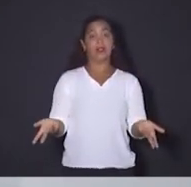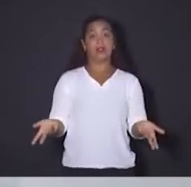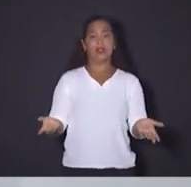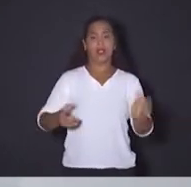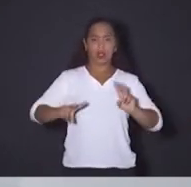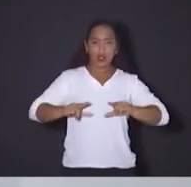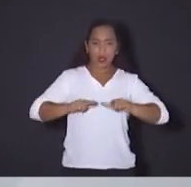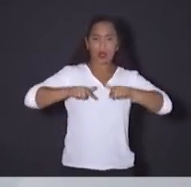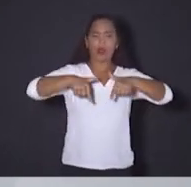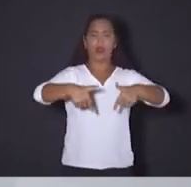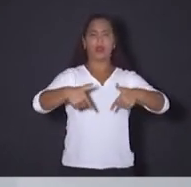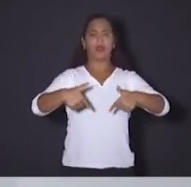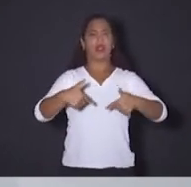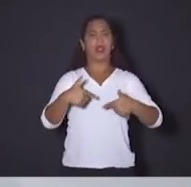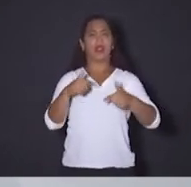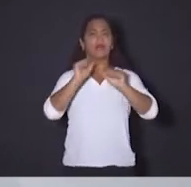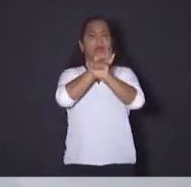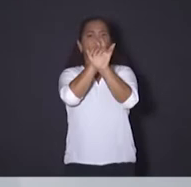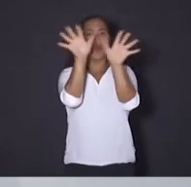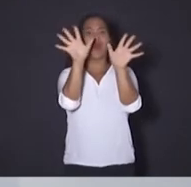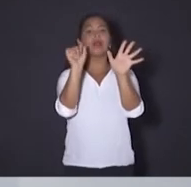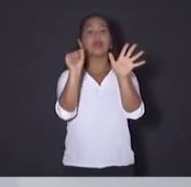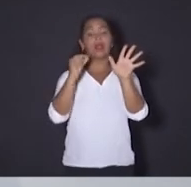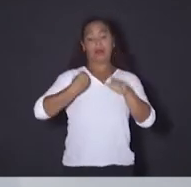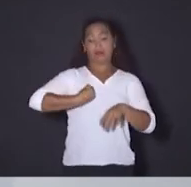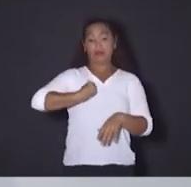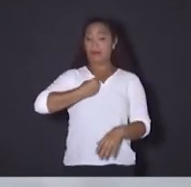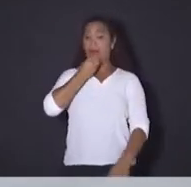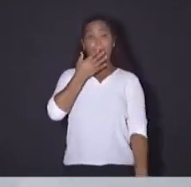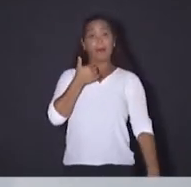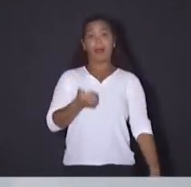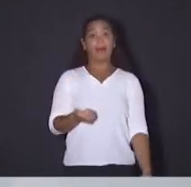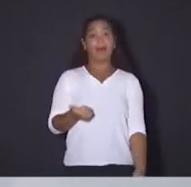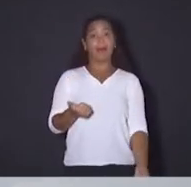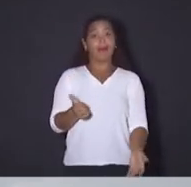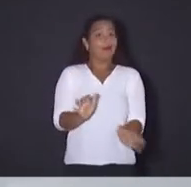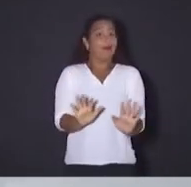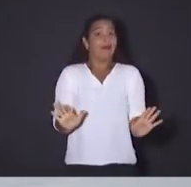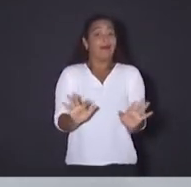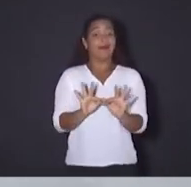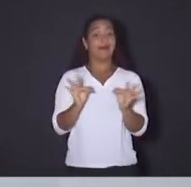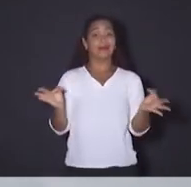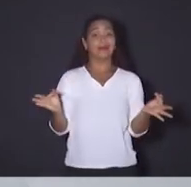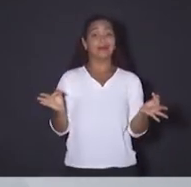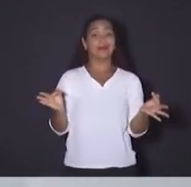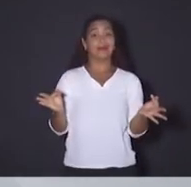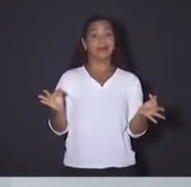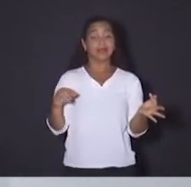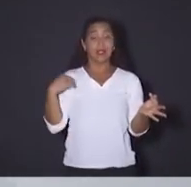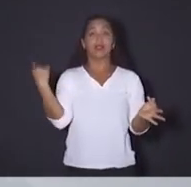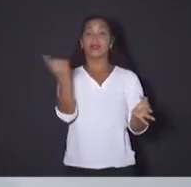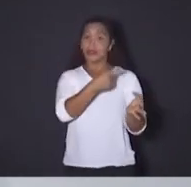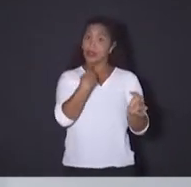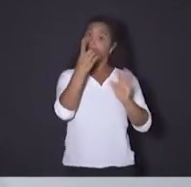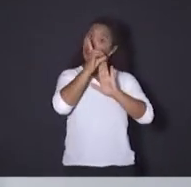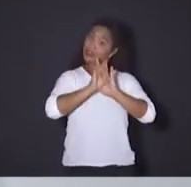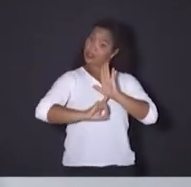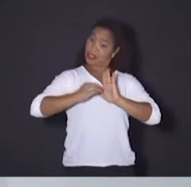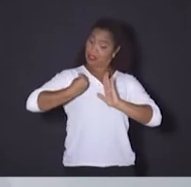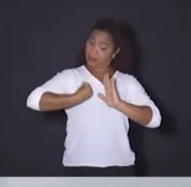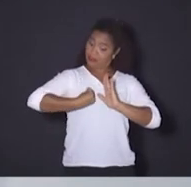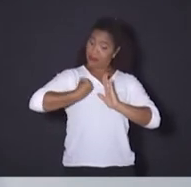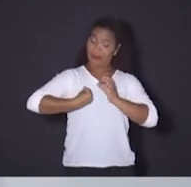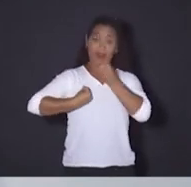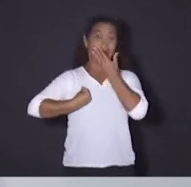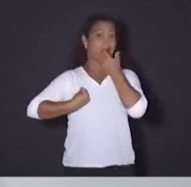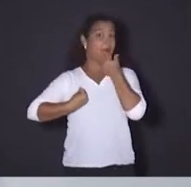lutar pelo óbvio lutar pelo óbvio é lutar pelo bem viver exatamente isso essa coisa simples estou falando que a gente tem direito de viver bem e